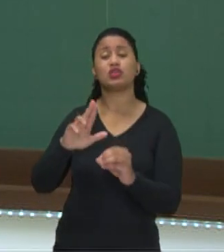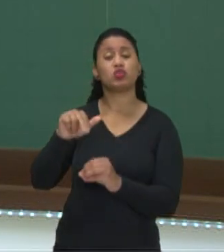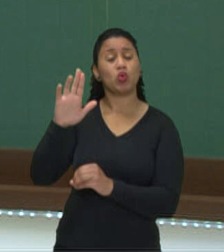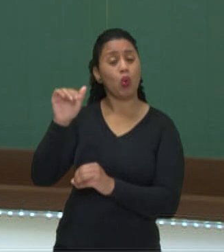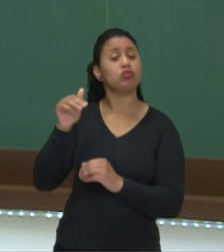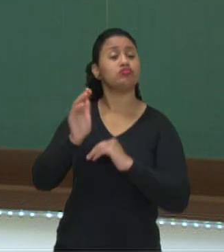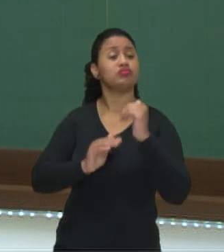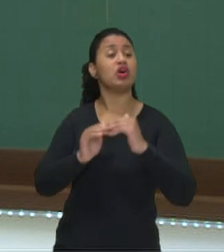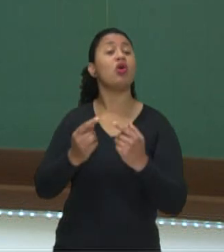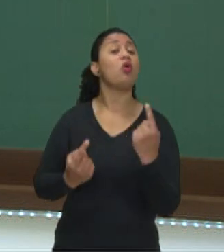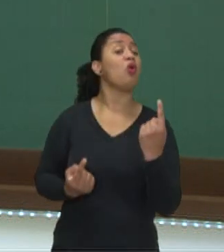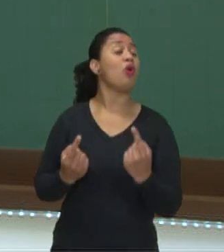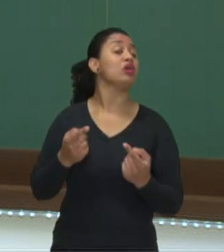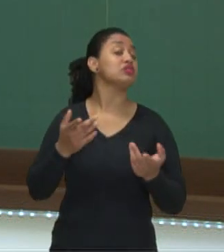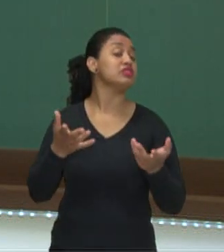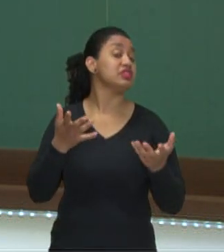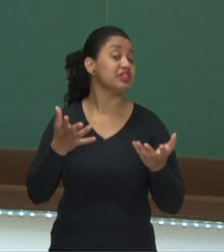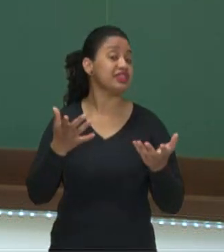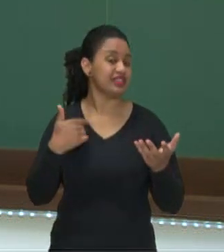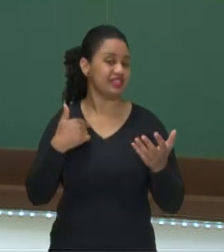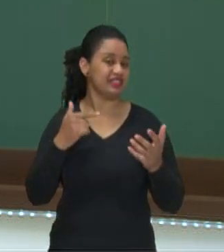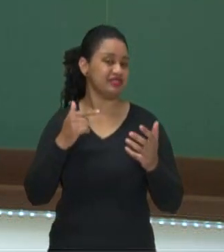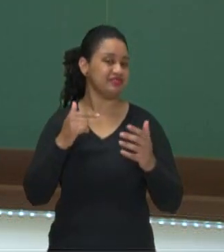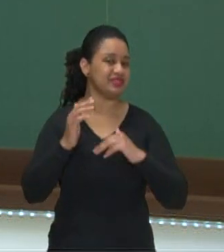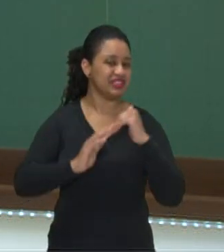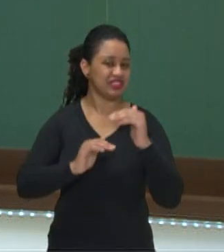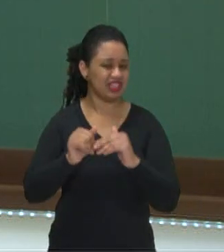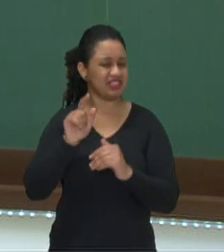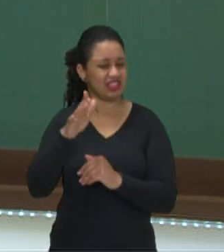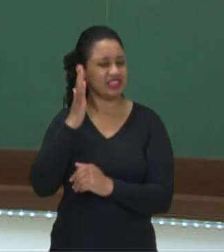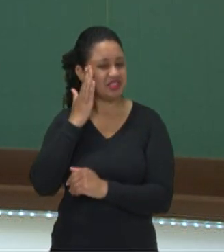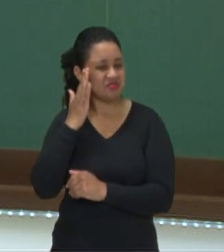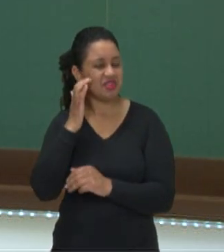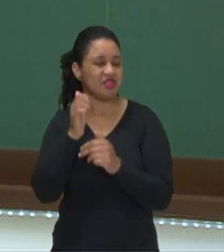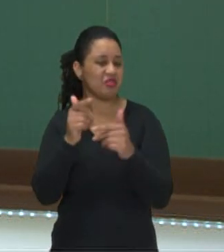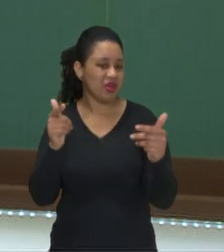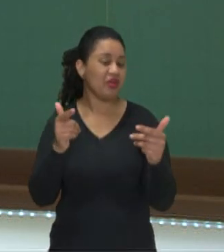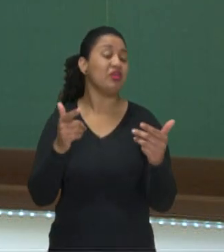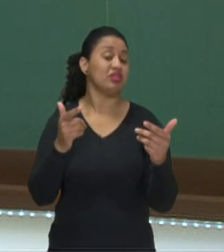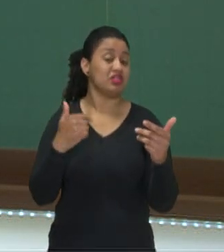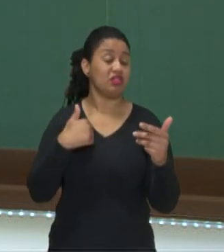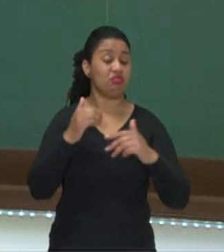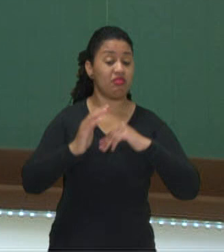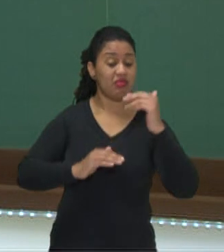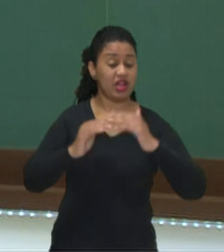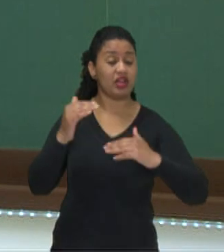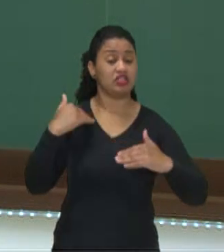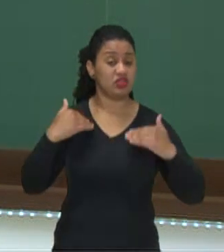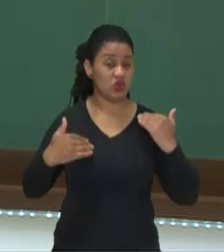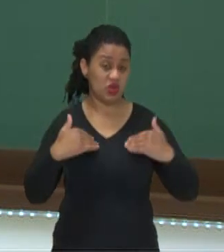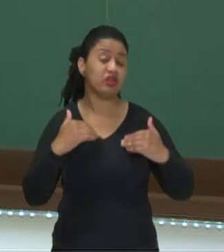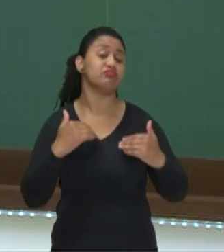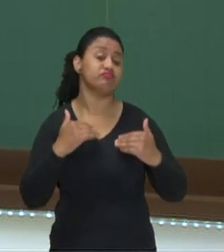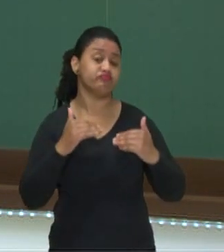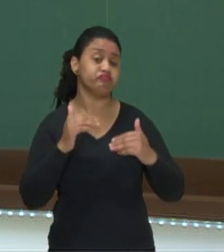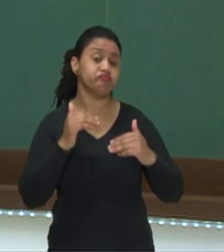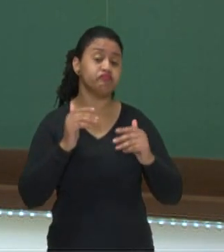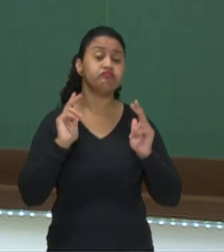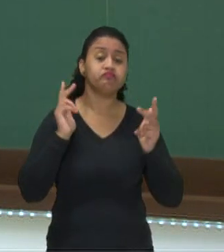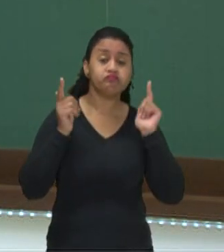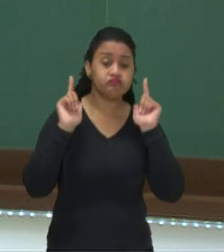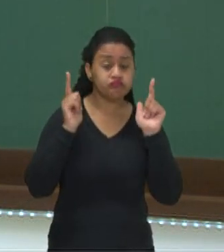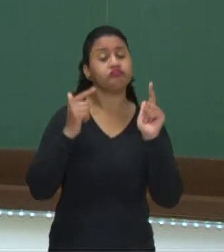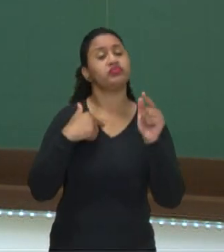qual que vocês gostariam de praticar? Vocês já sabiam alguma coisa sobre as práticas corporais de aventura? Façam